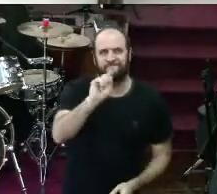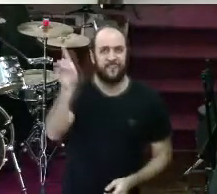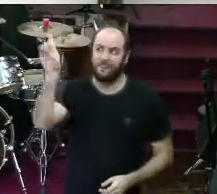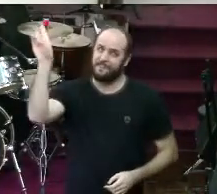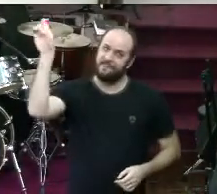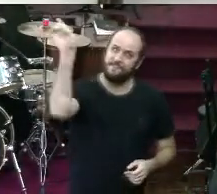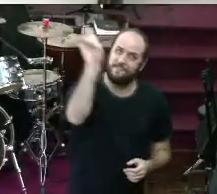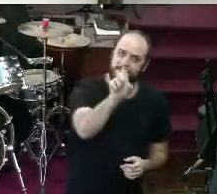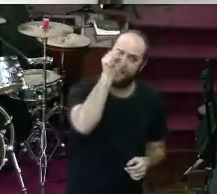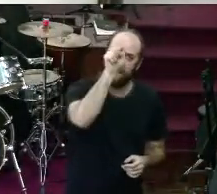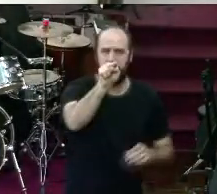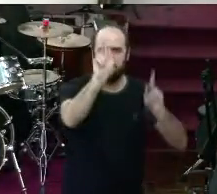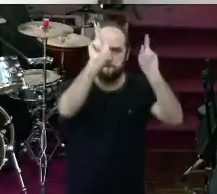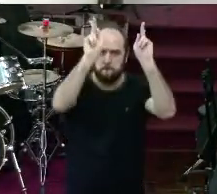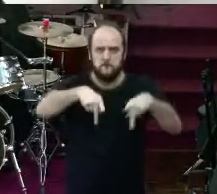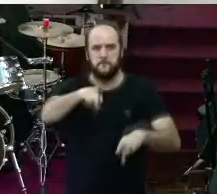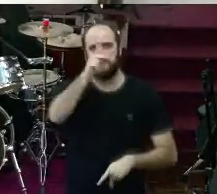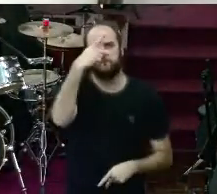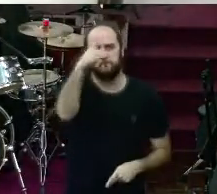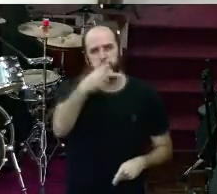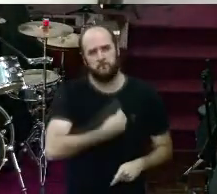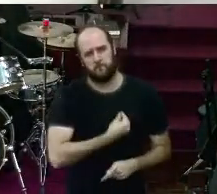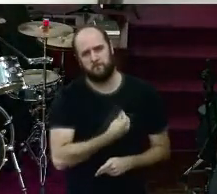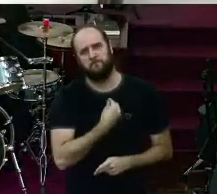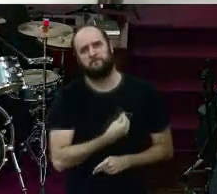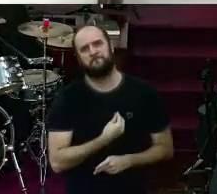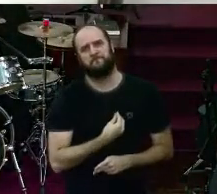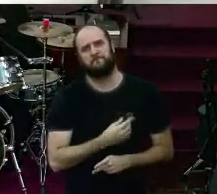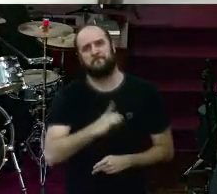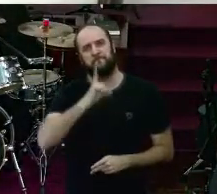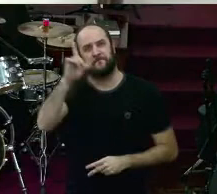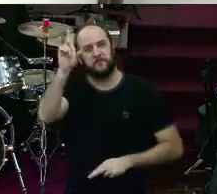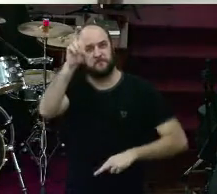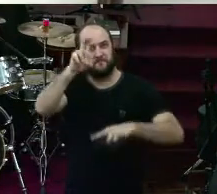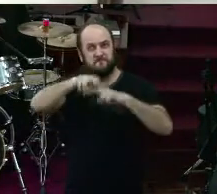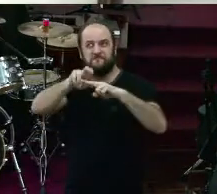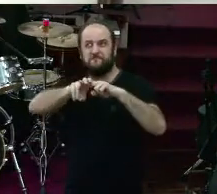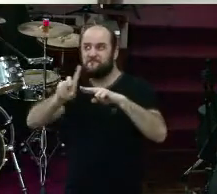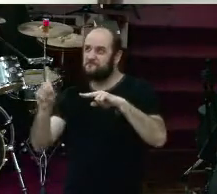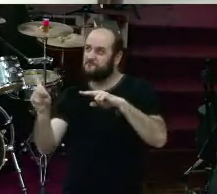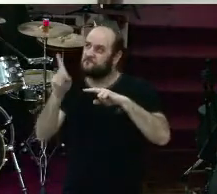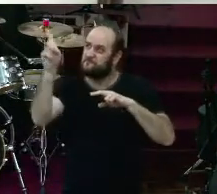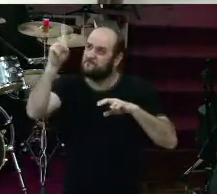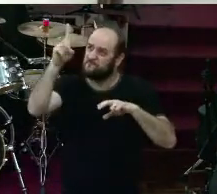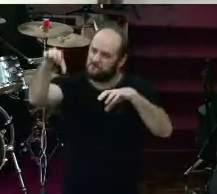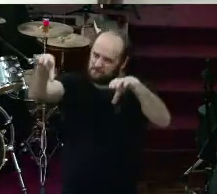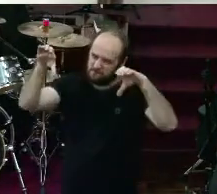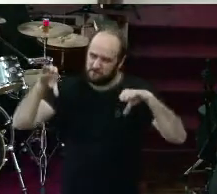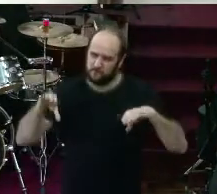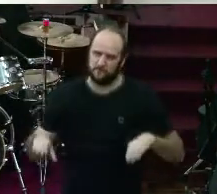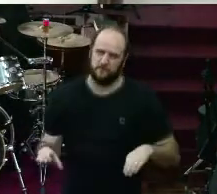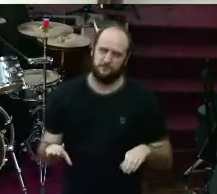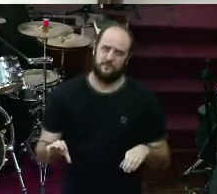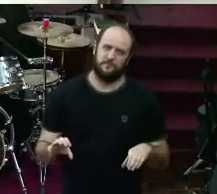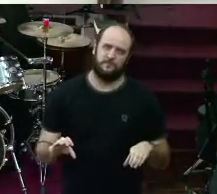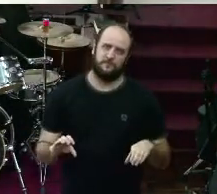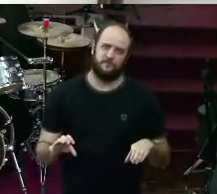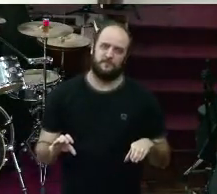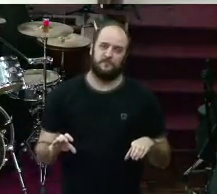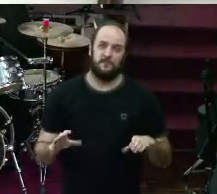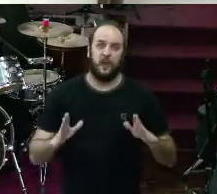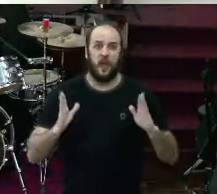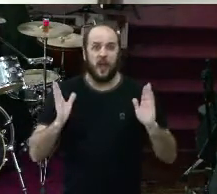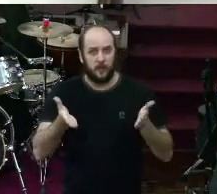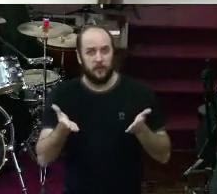do Todo-Poderoso, e Ele está sentado no seu alto e sublime trono. Eu quero, amados irmãos, ler um